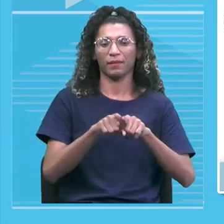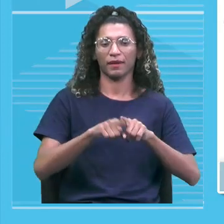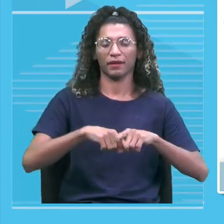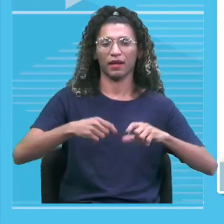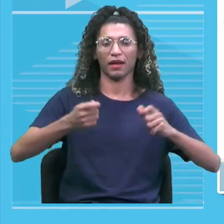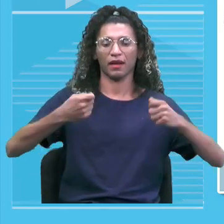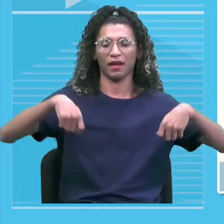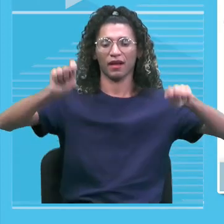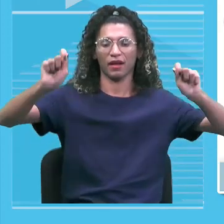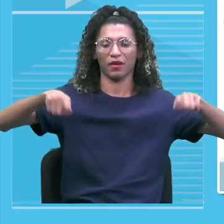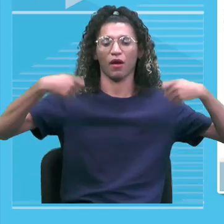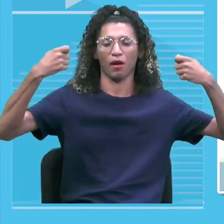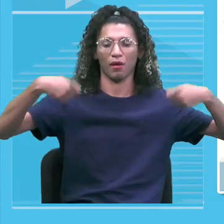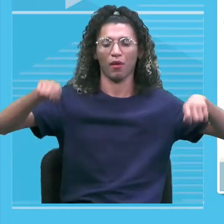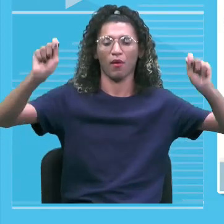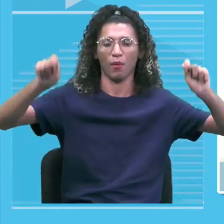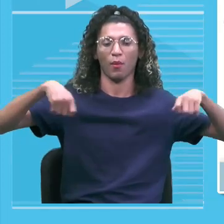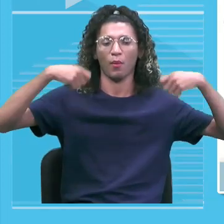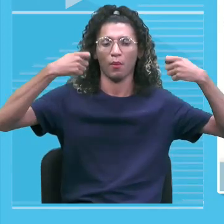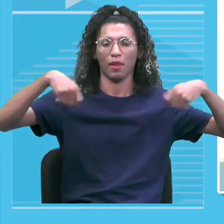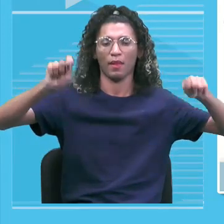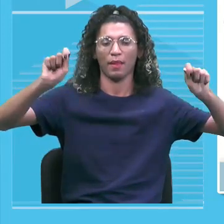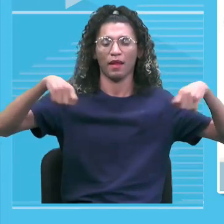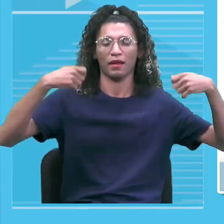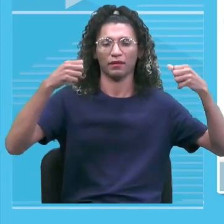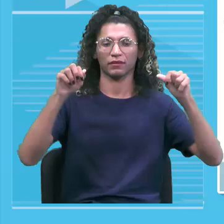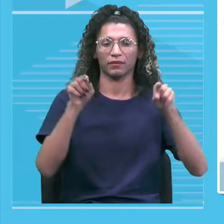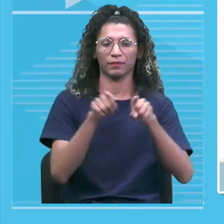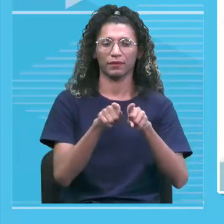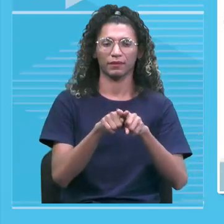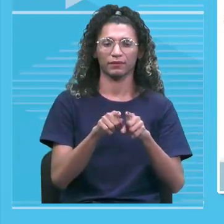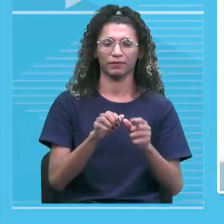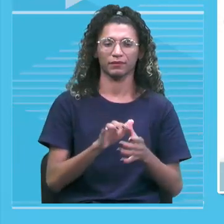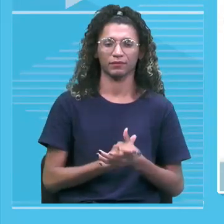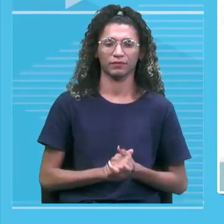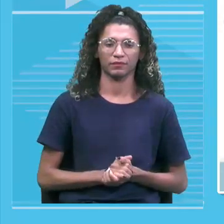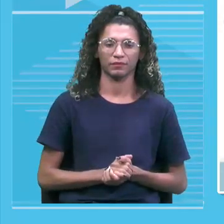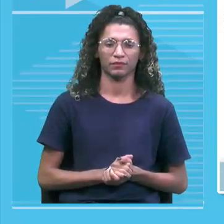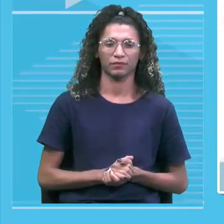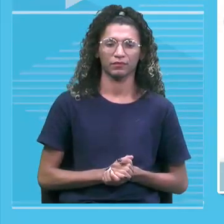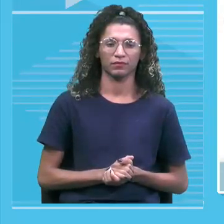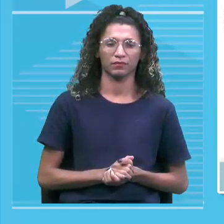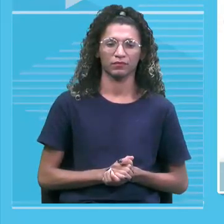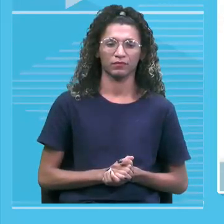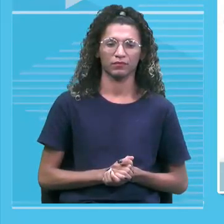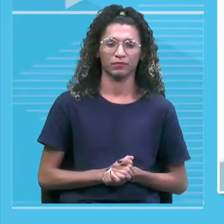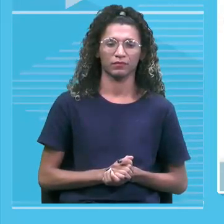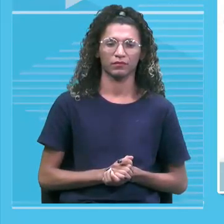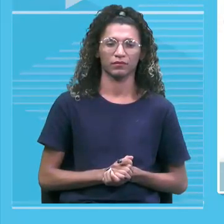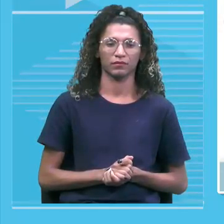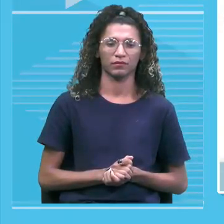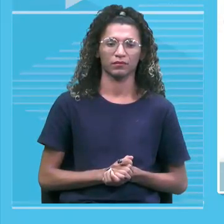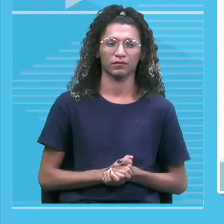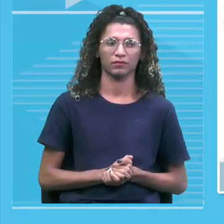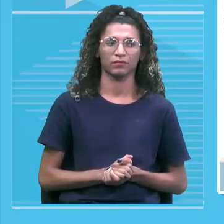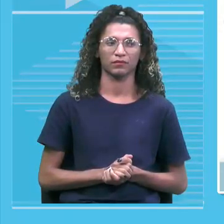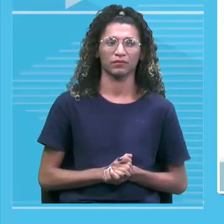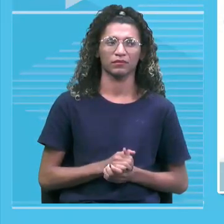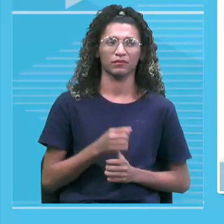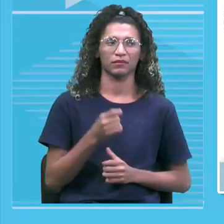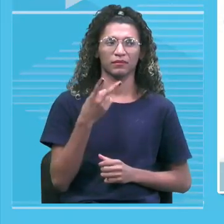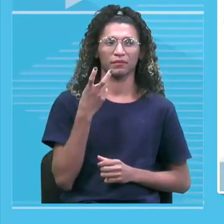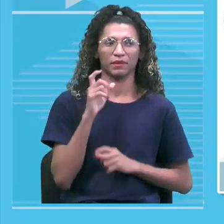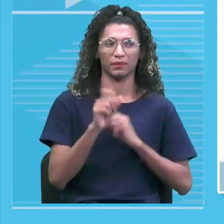ele tava fazendo os exercícios Pois é é uma onda um Dimensional Olha só o movimento